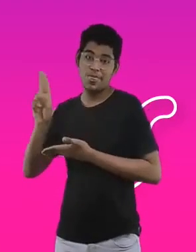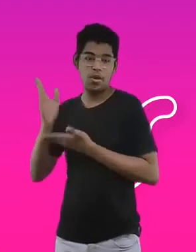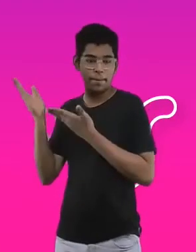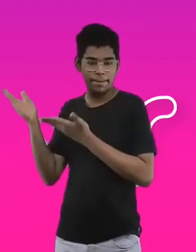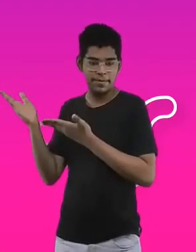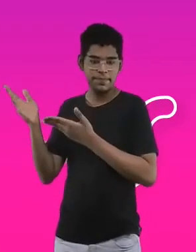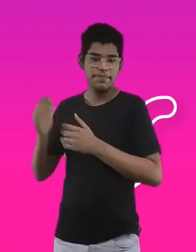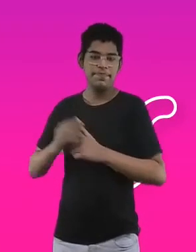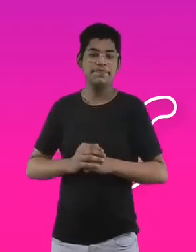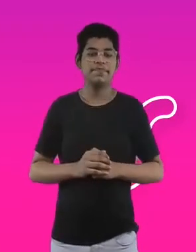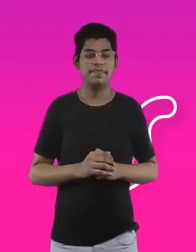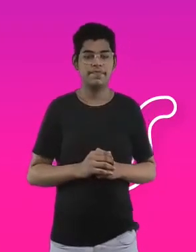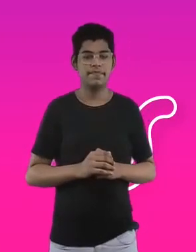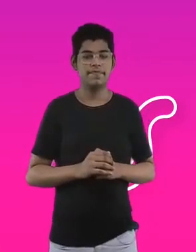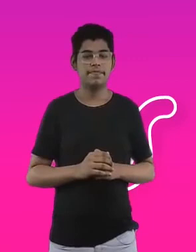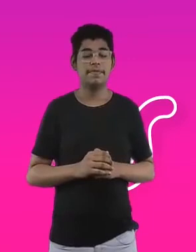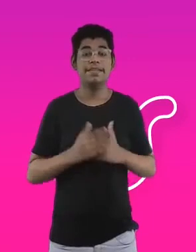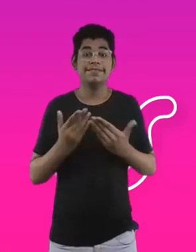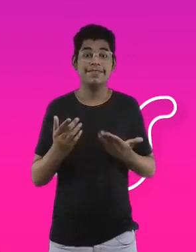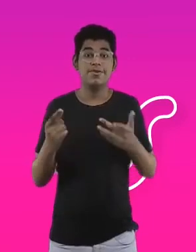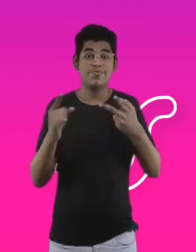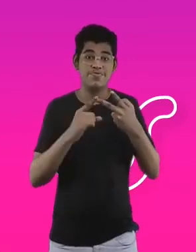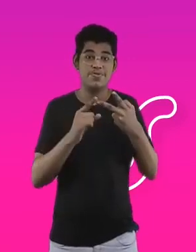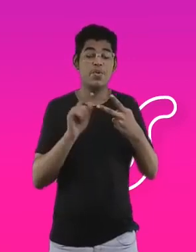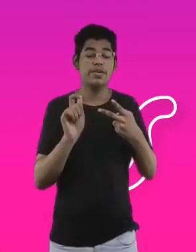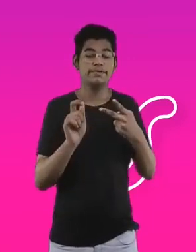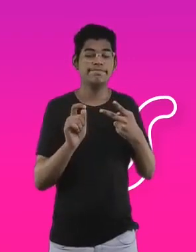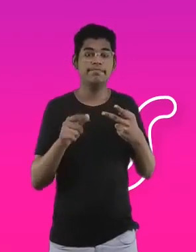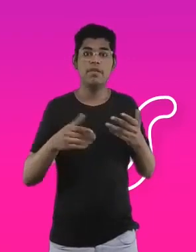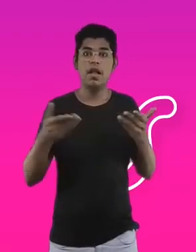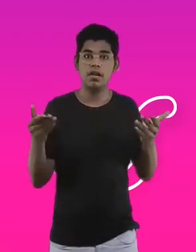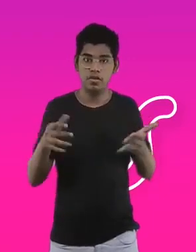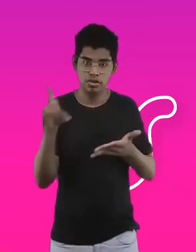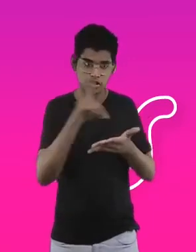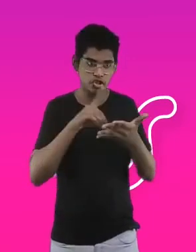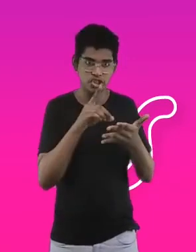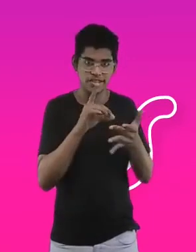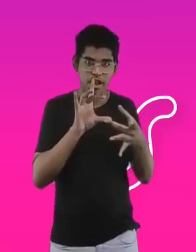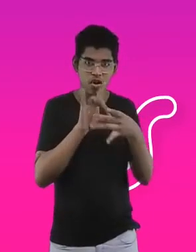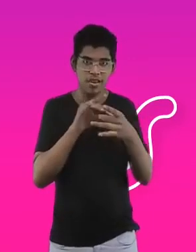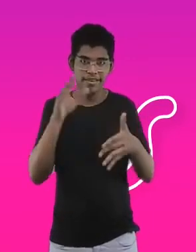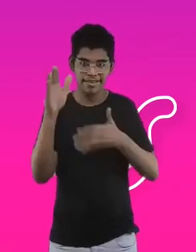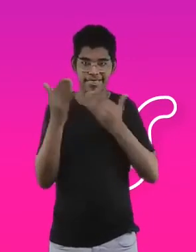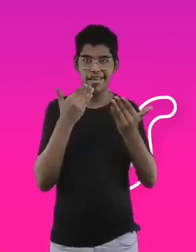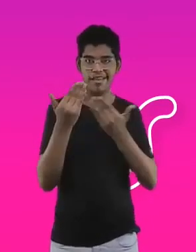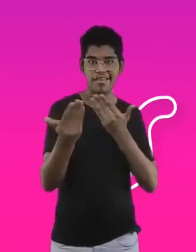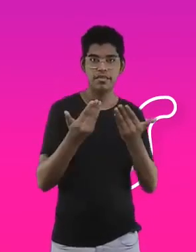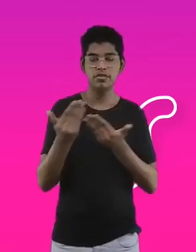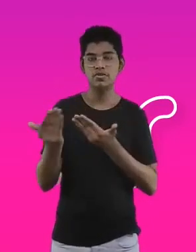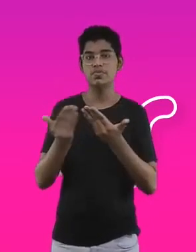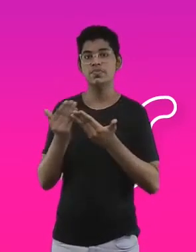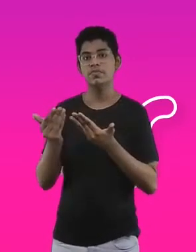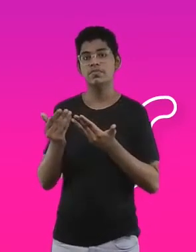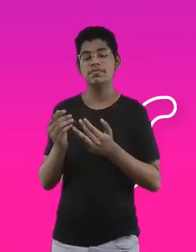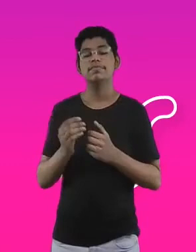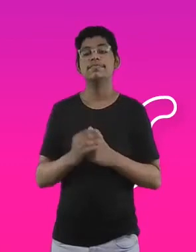é que, para a gente estar aqui digitalmente nesse momento, está rolando aí, né,